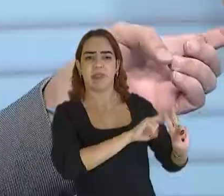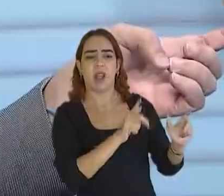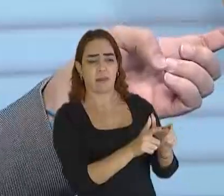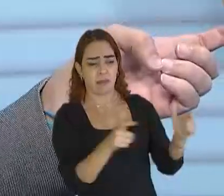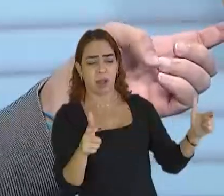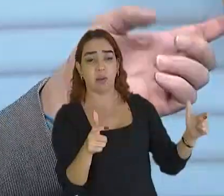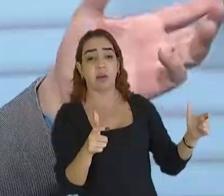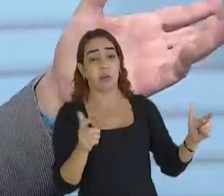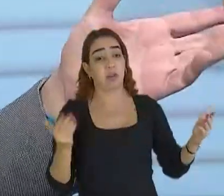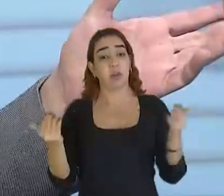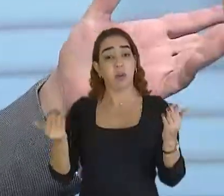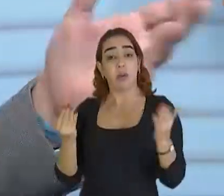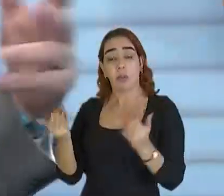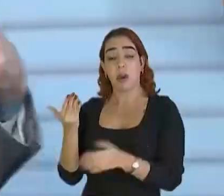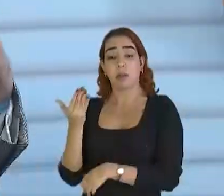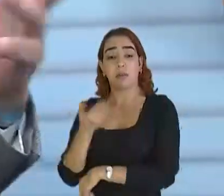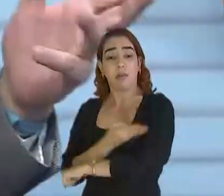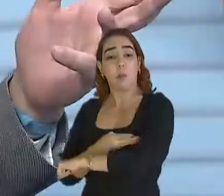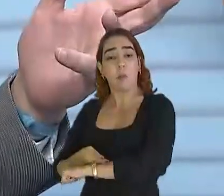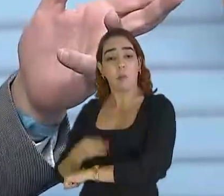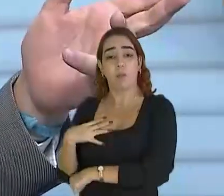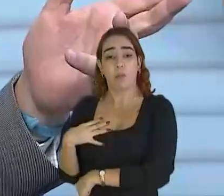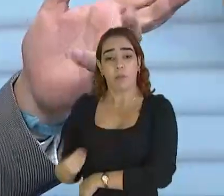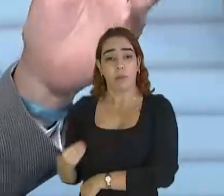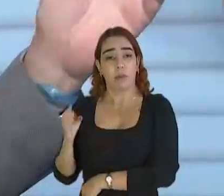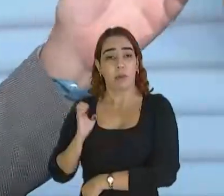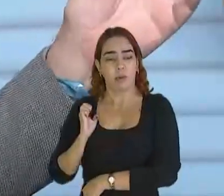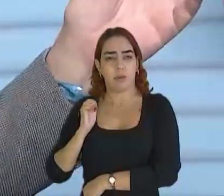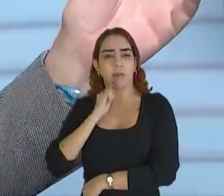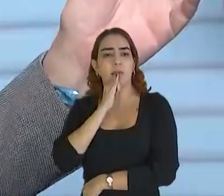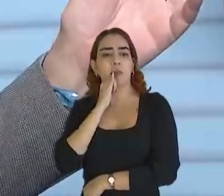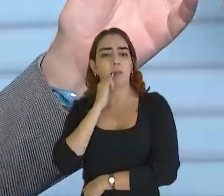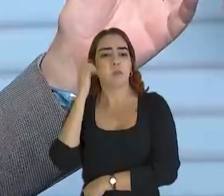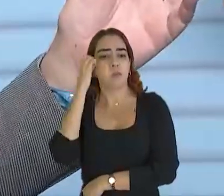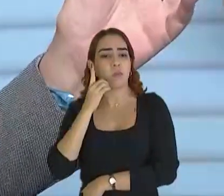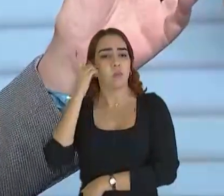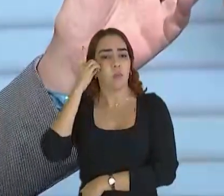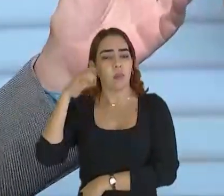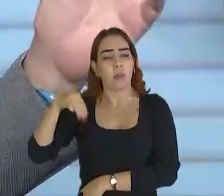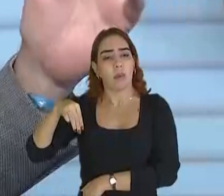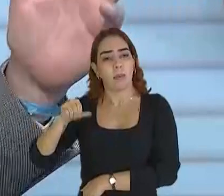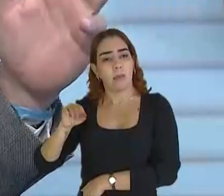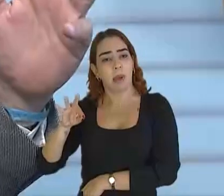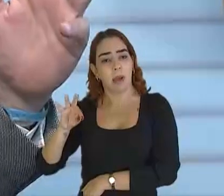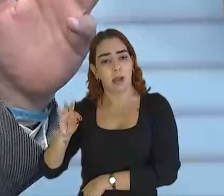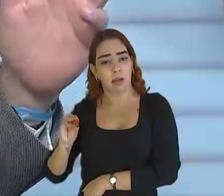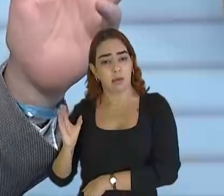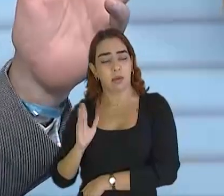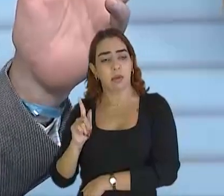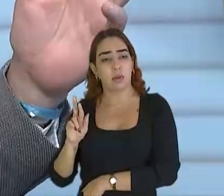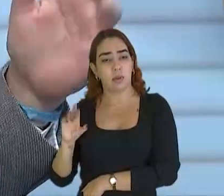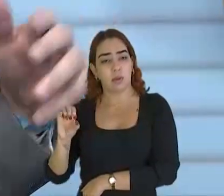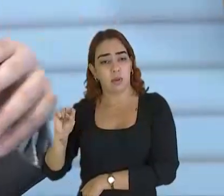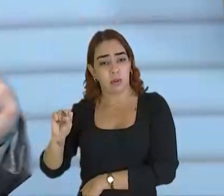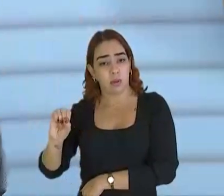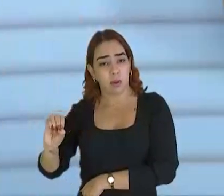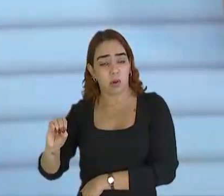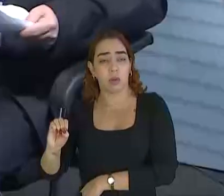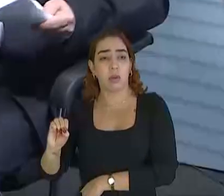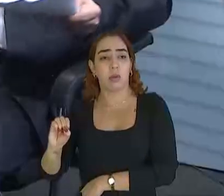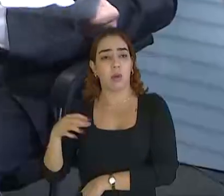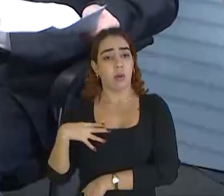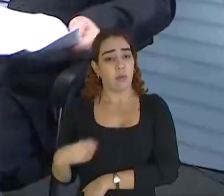de como são tratados, por exemplo, para mim o caso clássico é do filho da desembargadora do Mato Grosso, que foi... A Zona Sul do Rio de Janeiro, vamos falar, né?